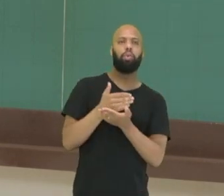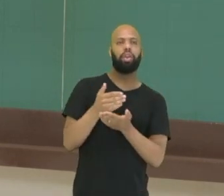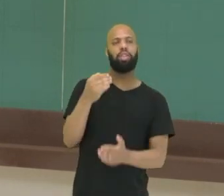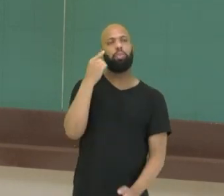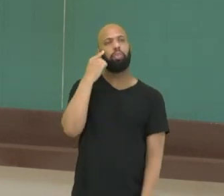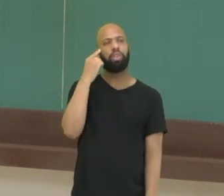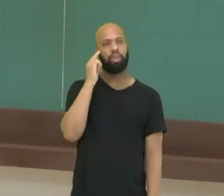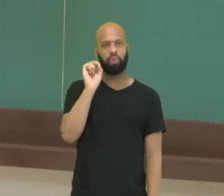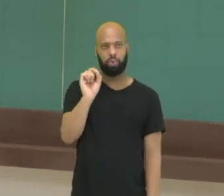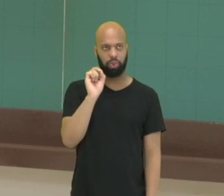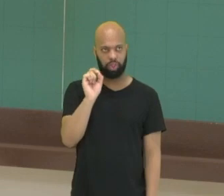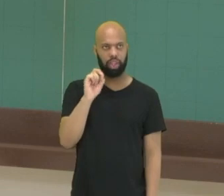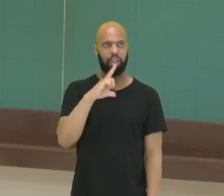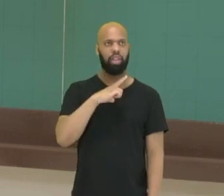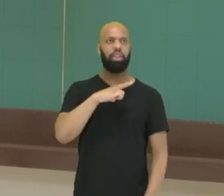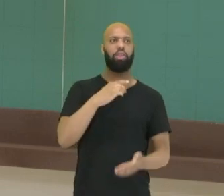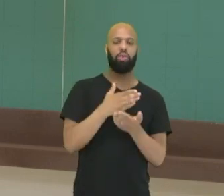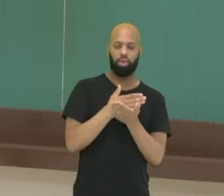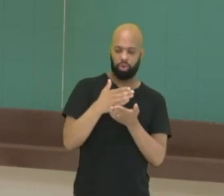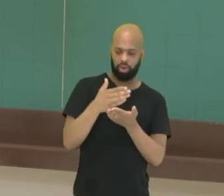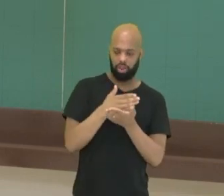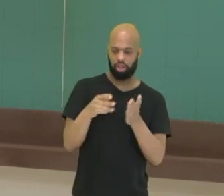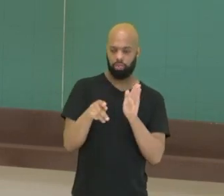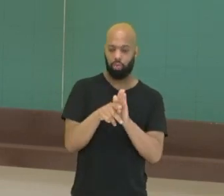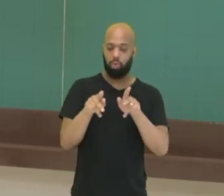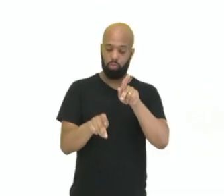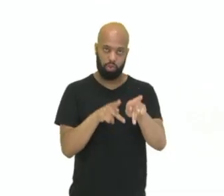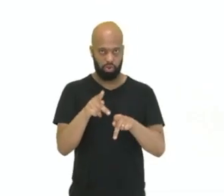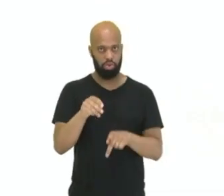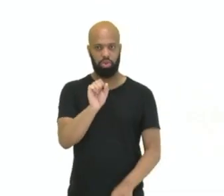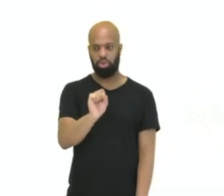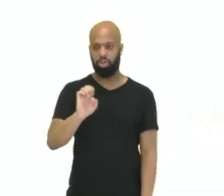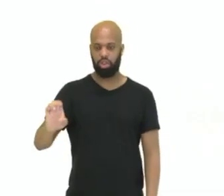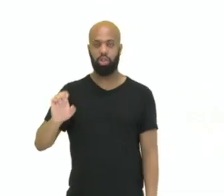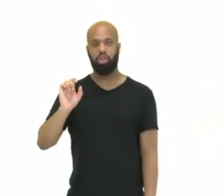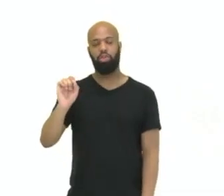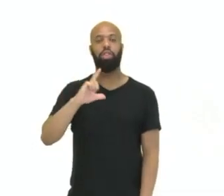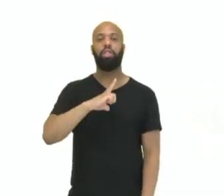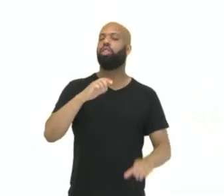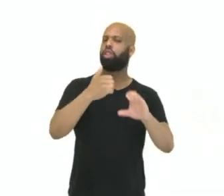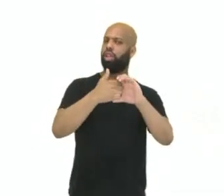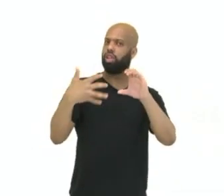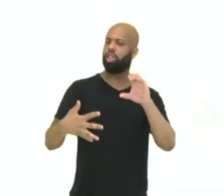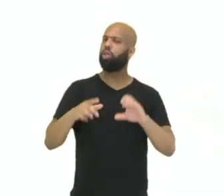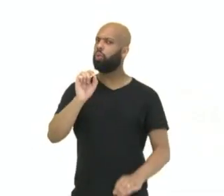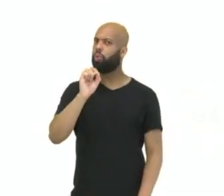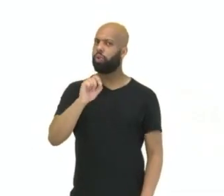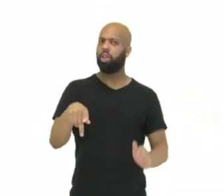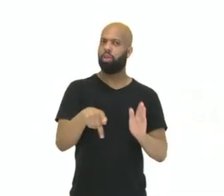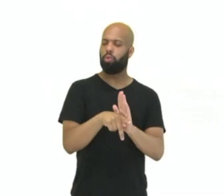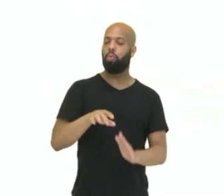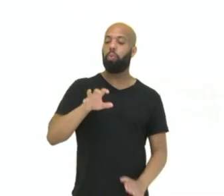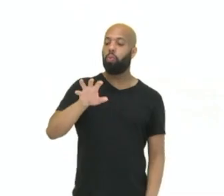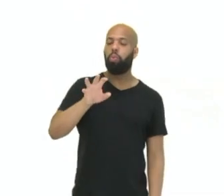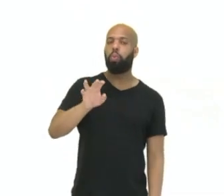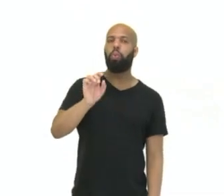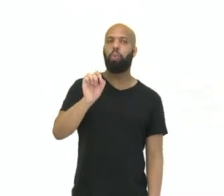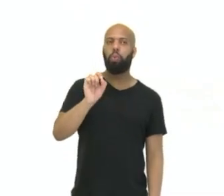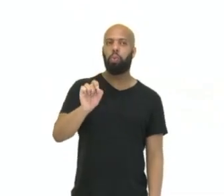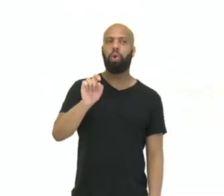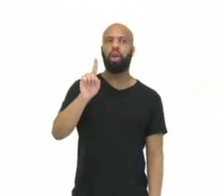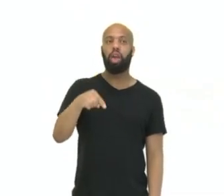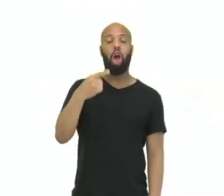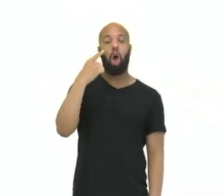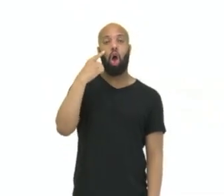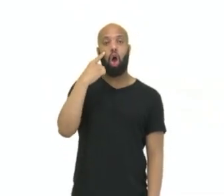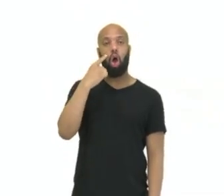né, no início do povoamento do Sudeste. O que eu tenho de característica ali desse início, né? São